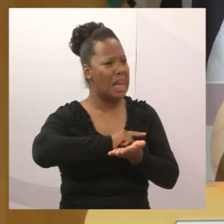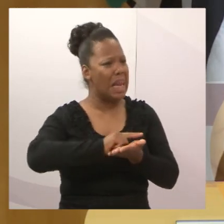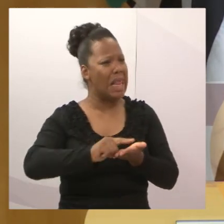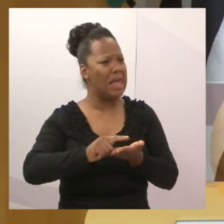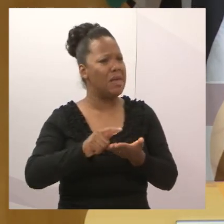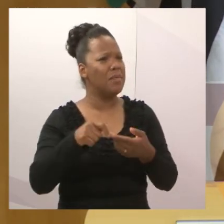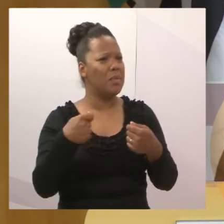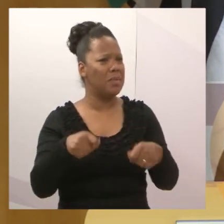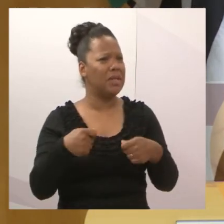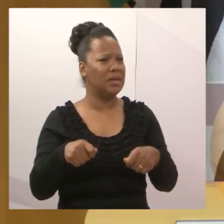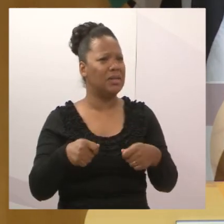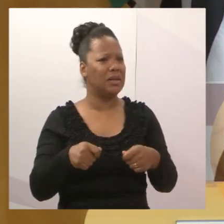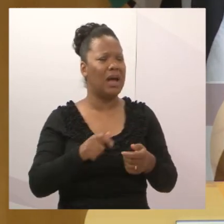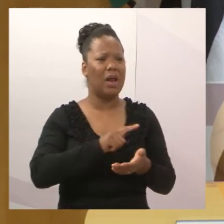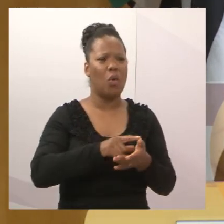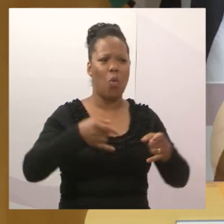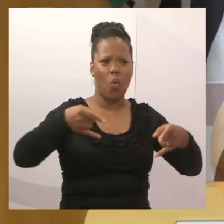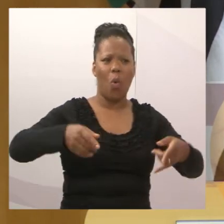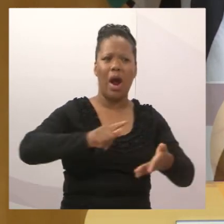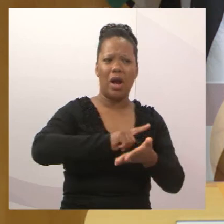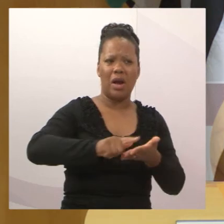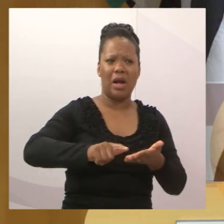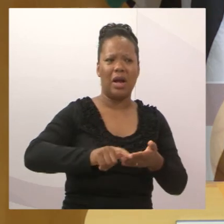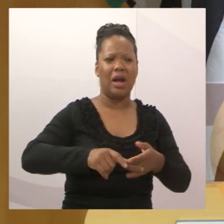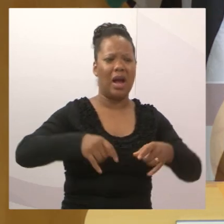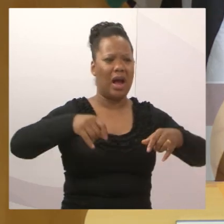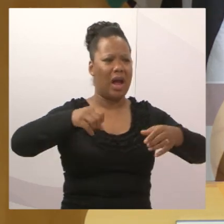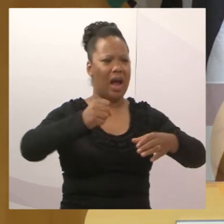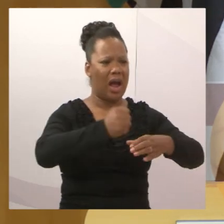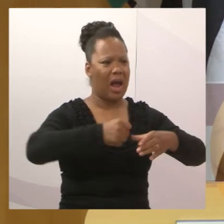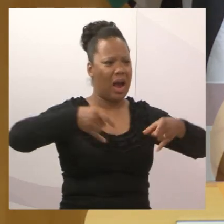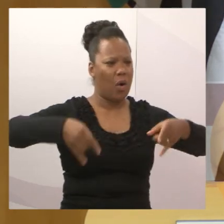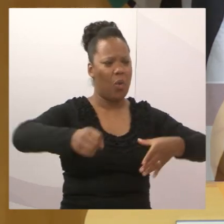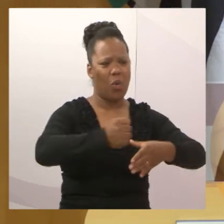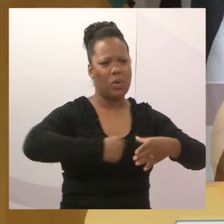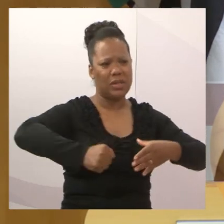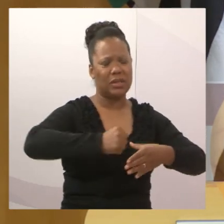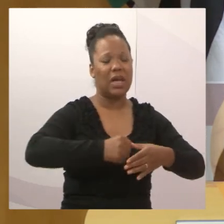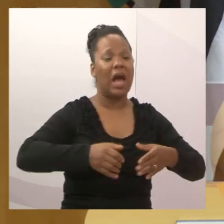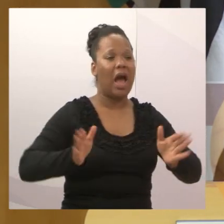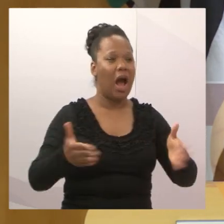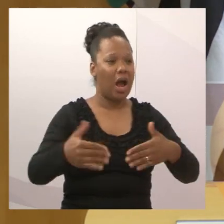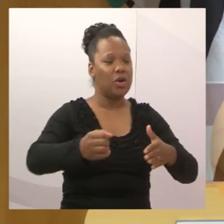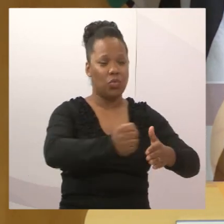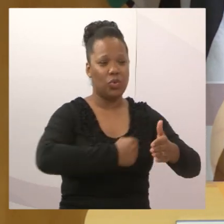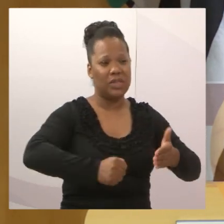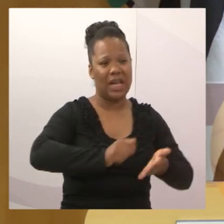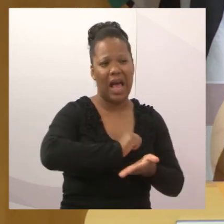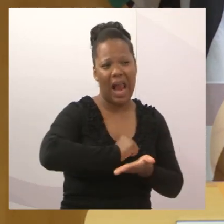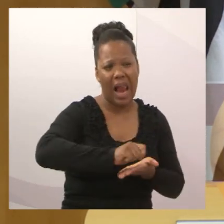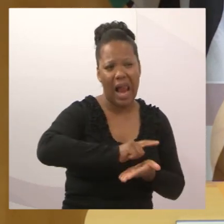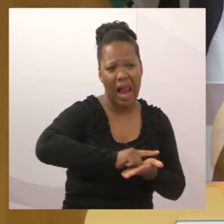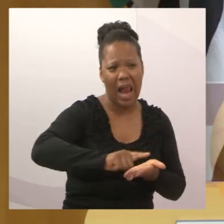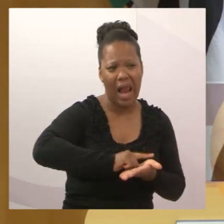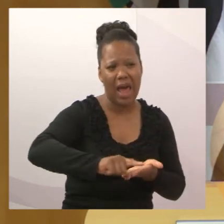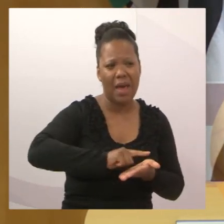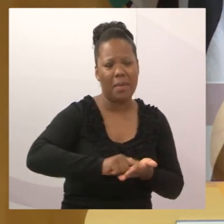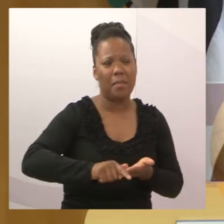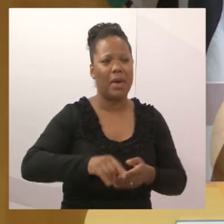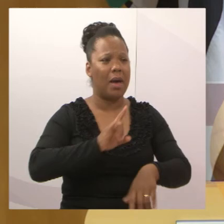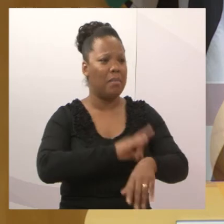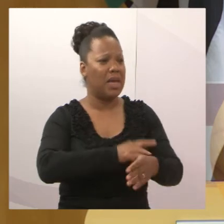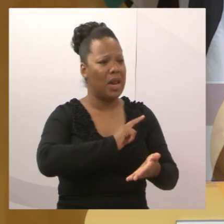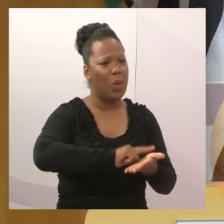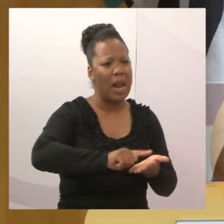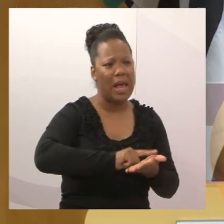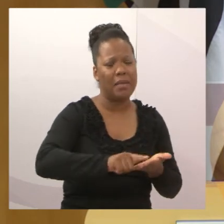sabe? Limpar o quarto, lavar a cozinha, lavar o banheiro. Mas eu vejo essa administração,